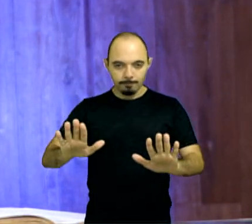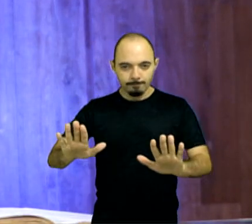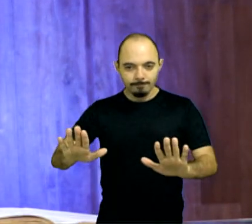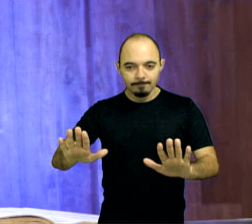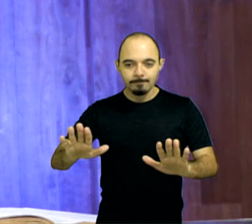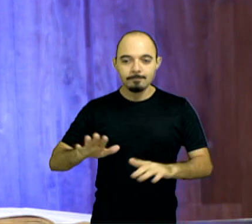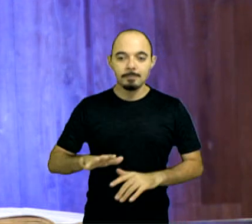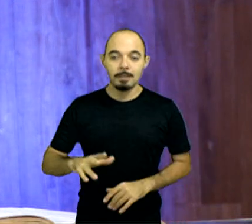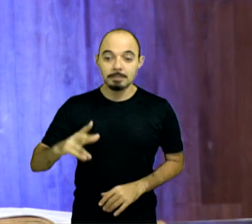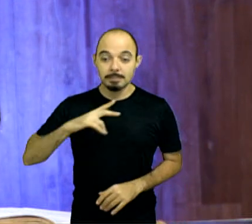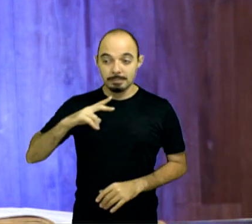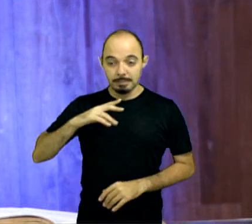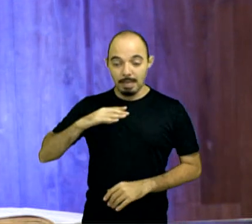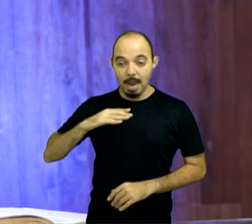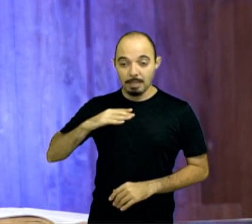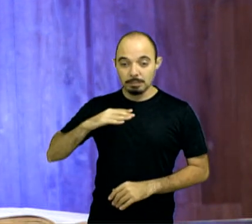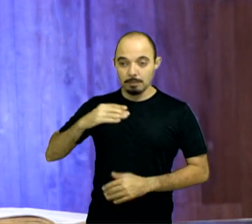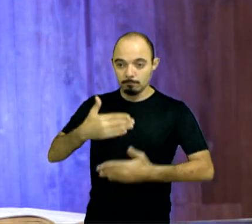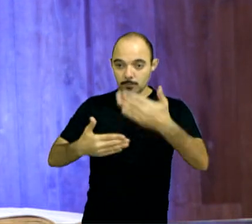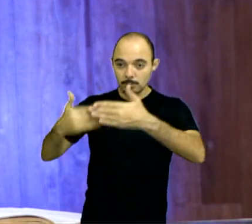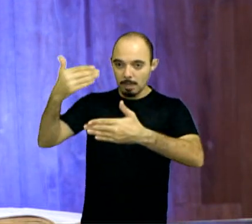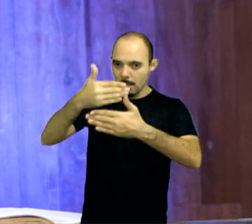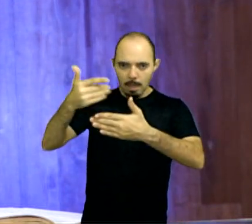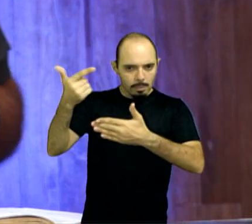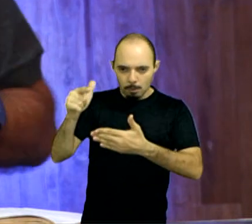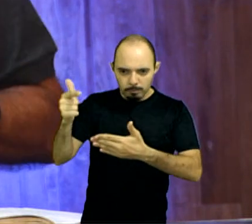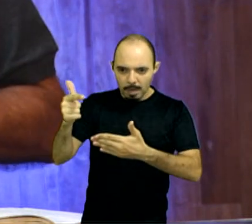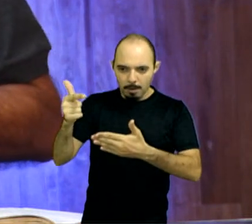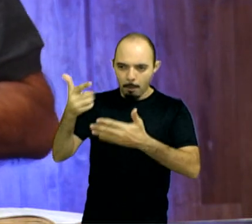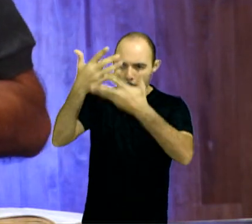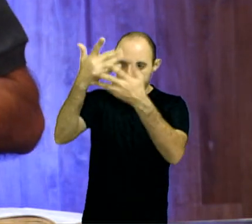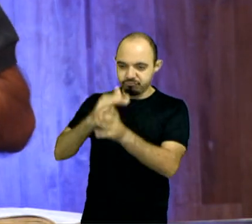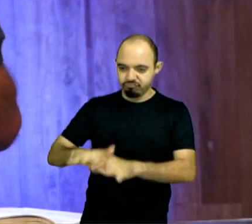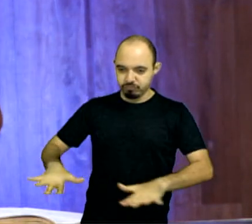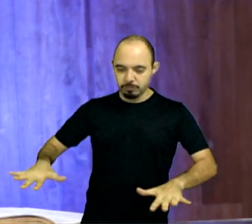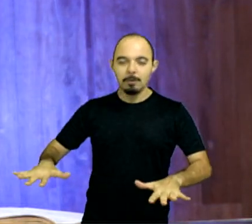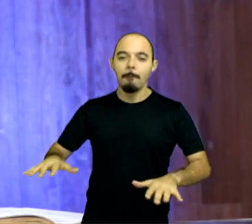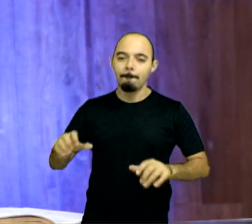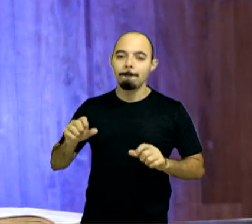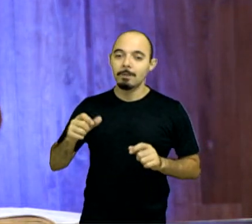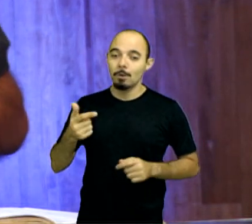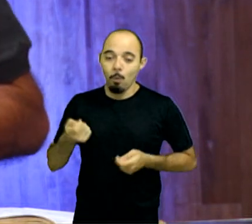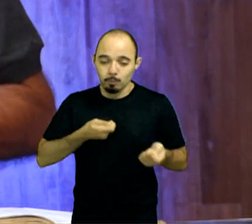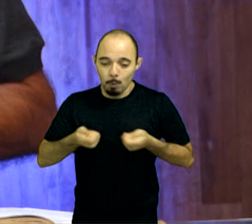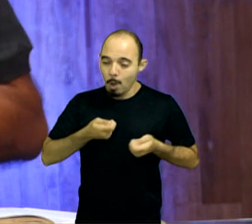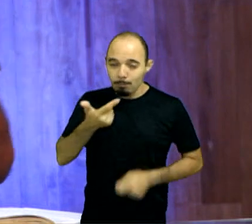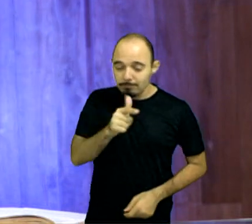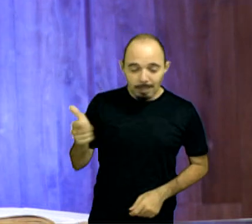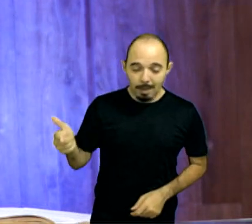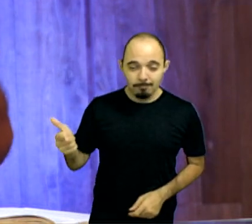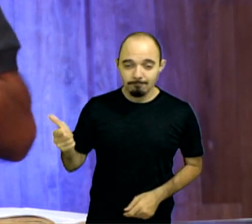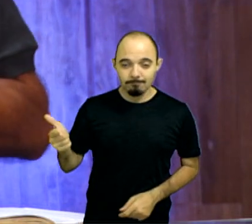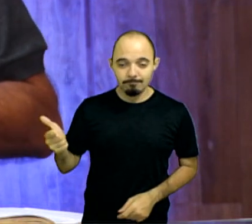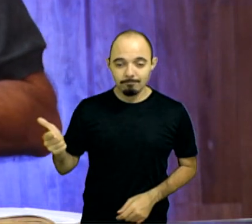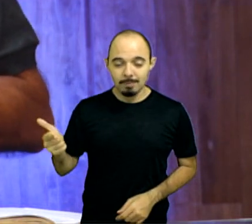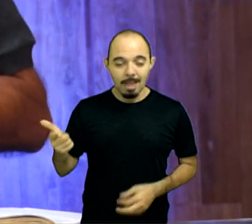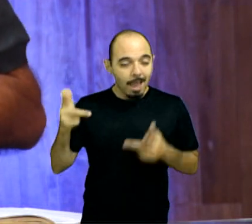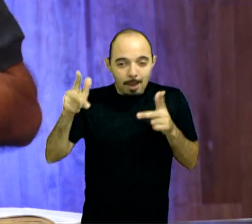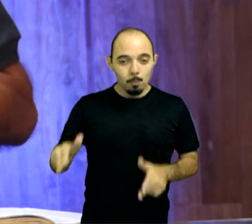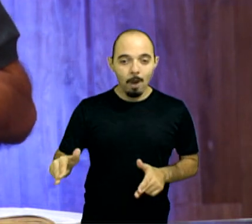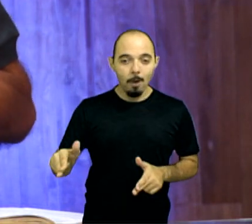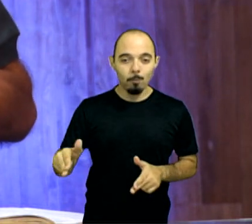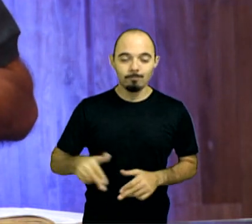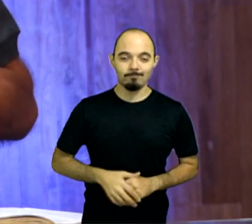desprotegida, assim o homem que não tem domínio próprio, que não tem freio, que não volte